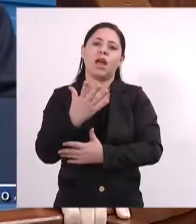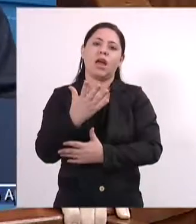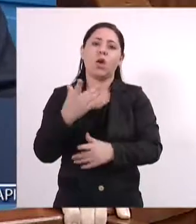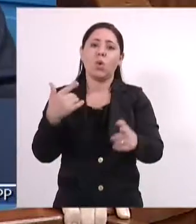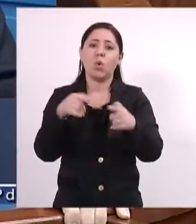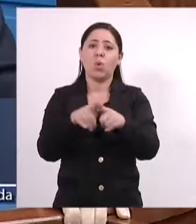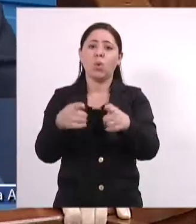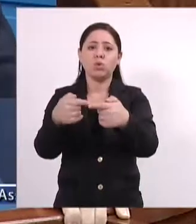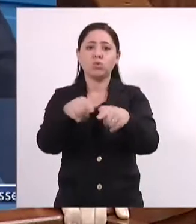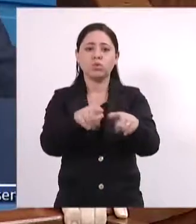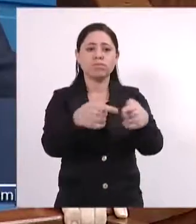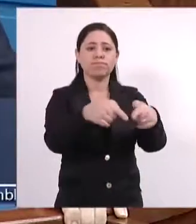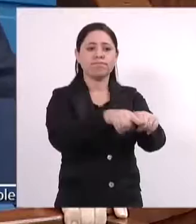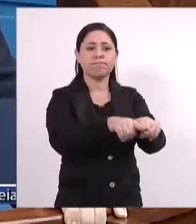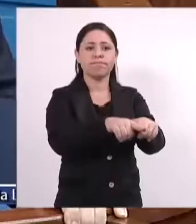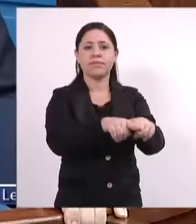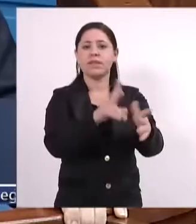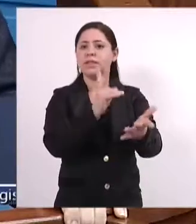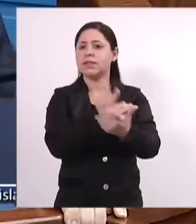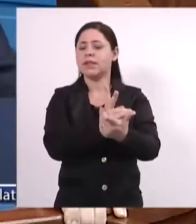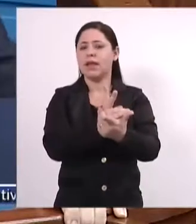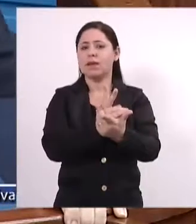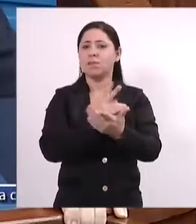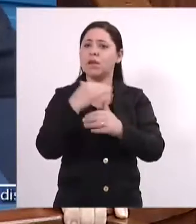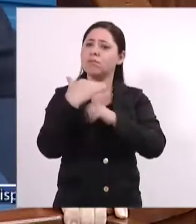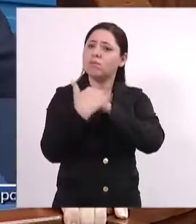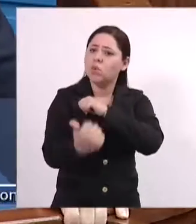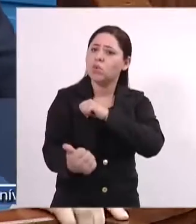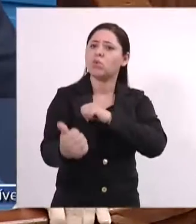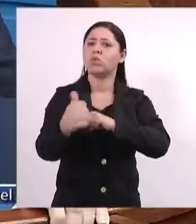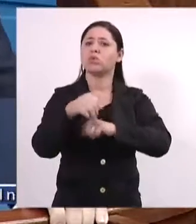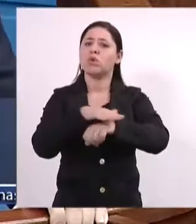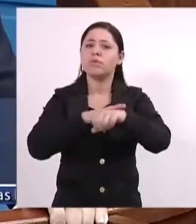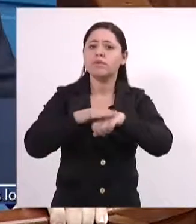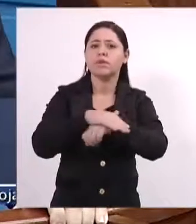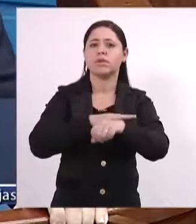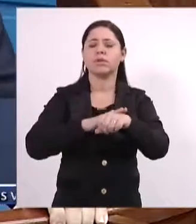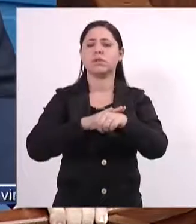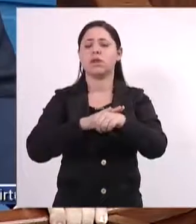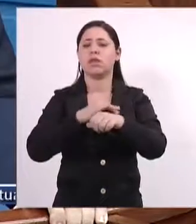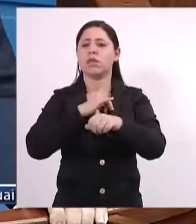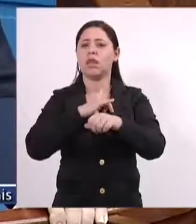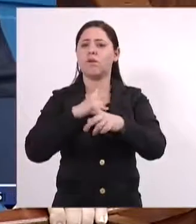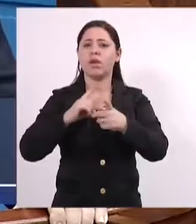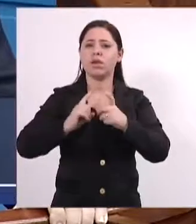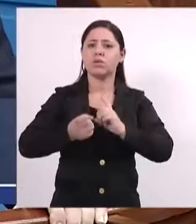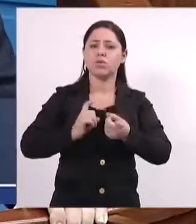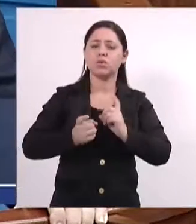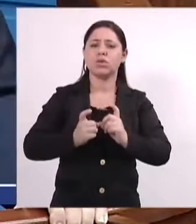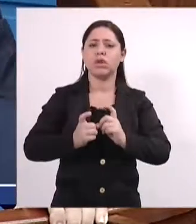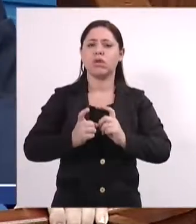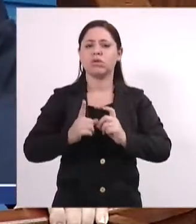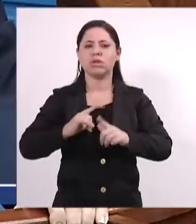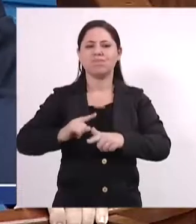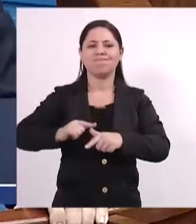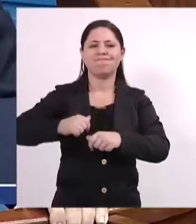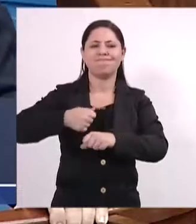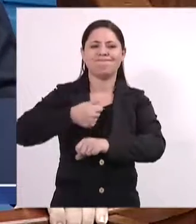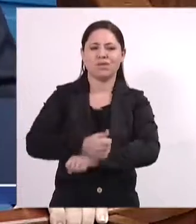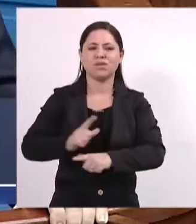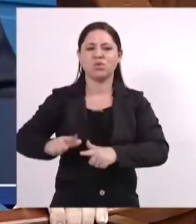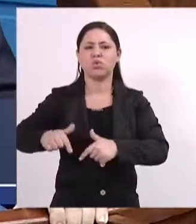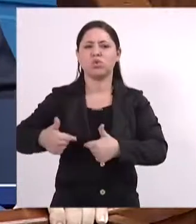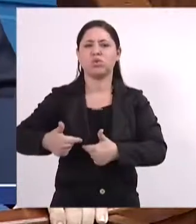consorciais sempre nos buscando, tivemos inúmeras reuniões, e é uma luta tão